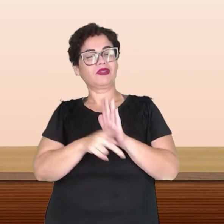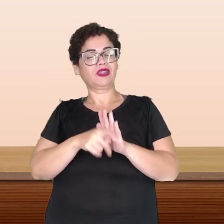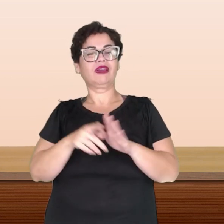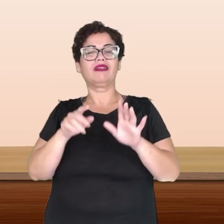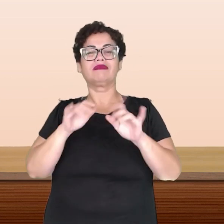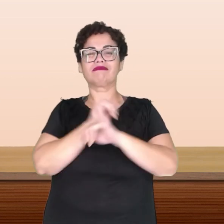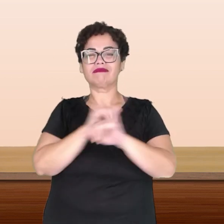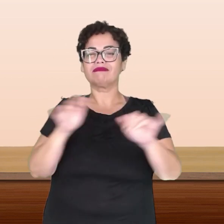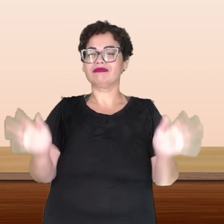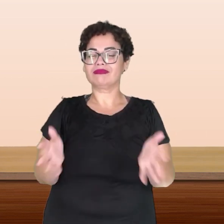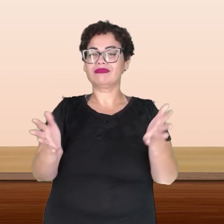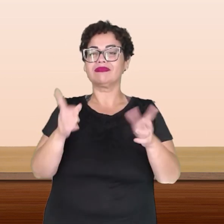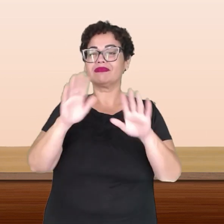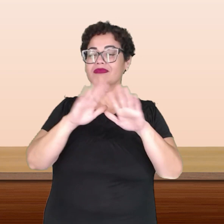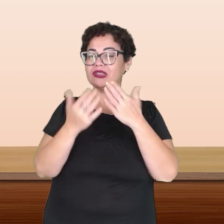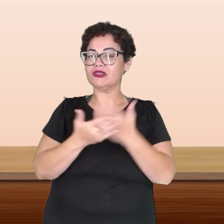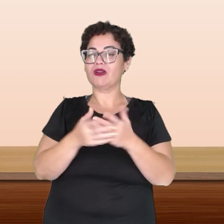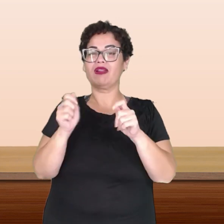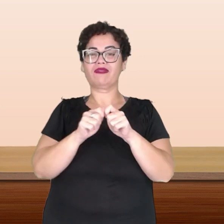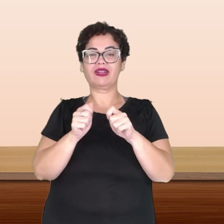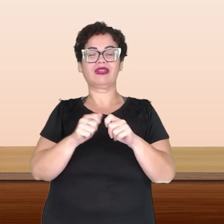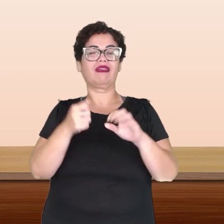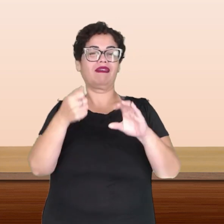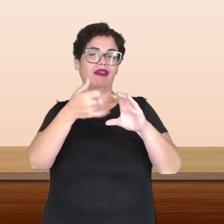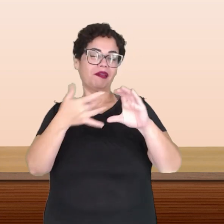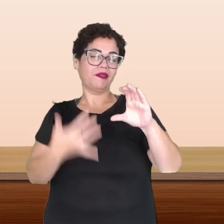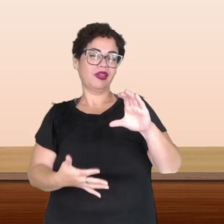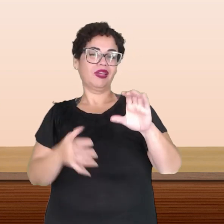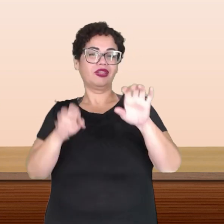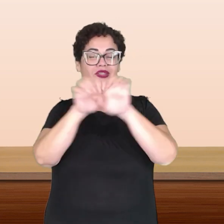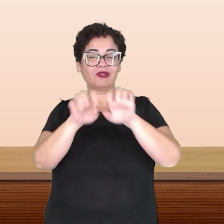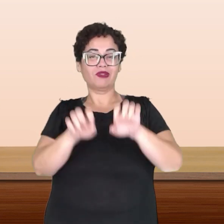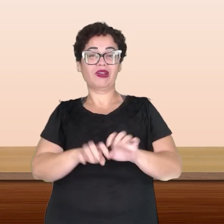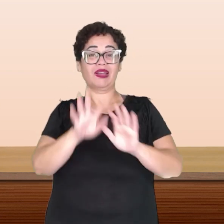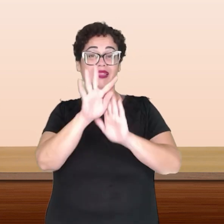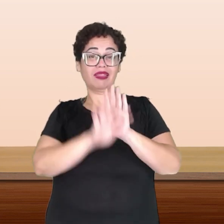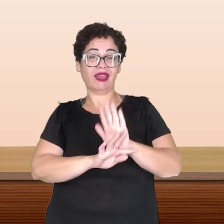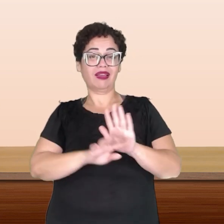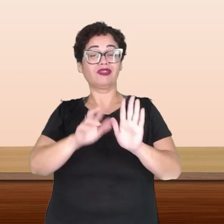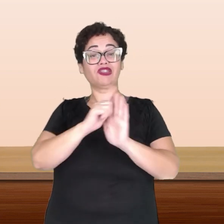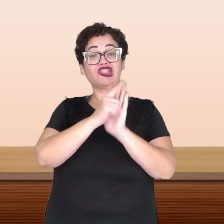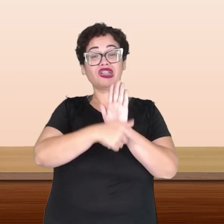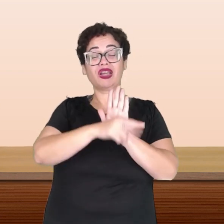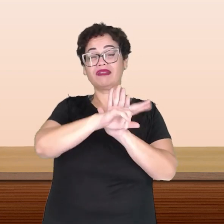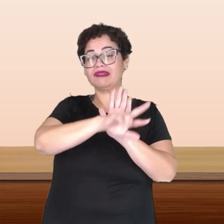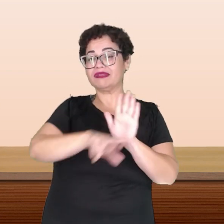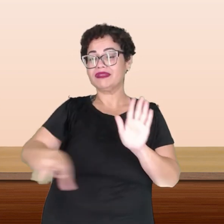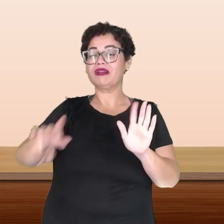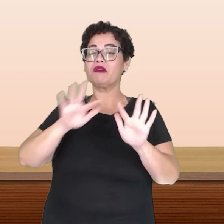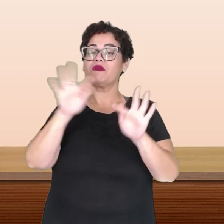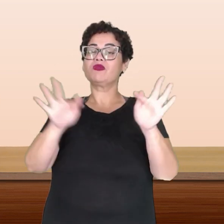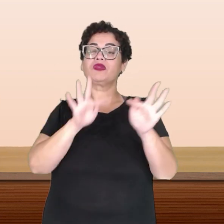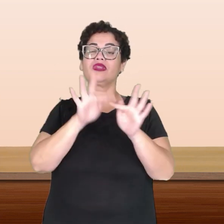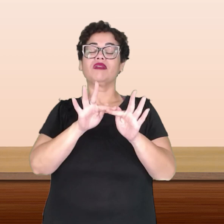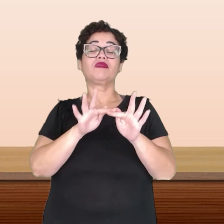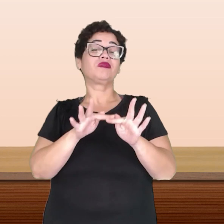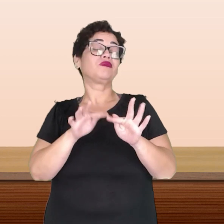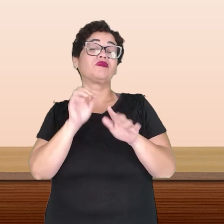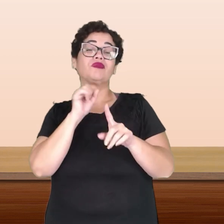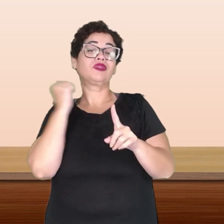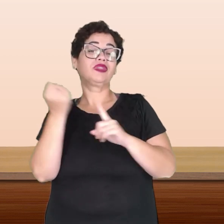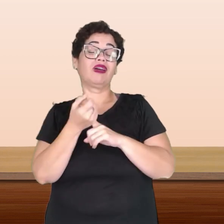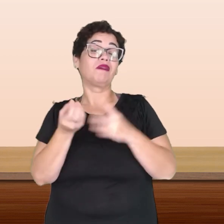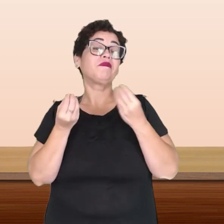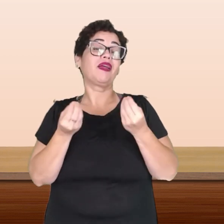de textos na escola, ensinando as características estruturais de variados gêneros textuais e a sua função social